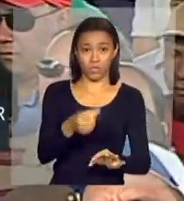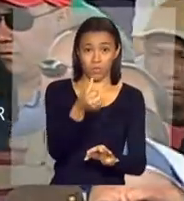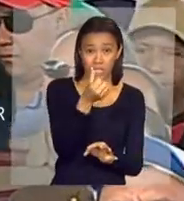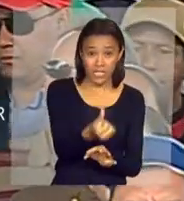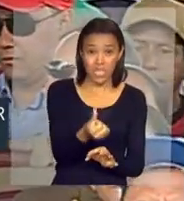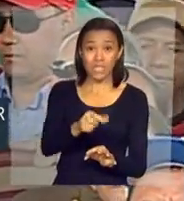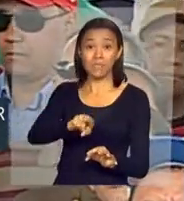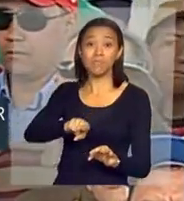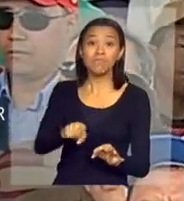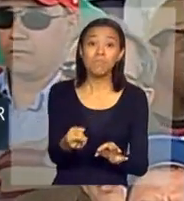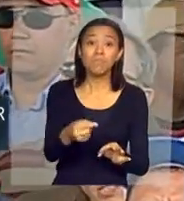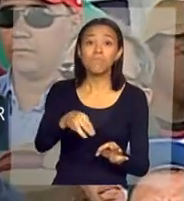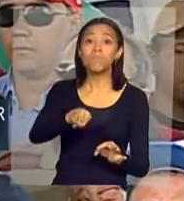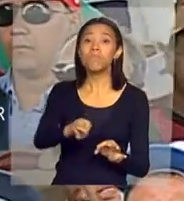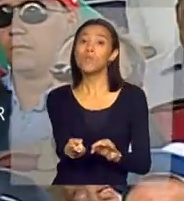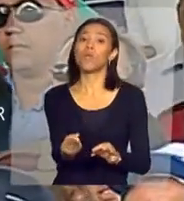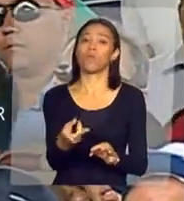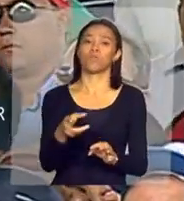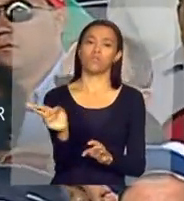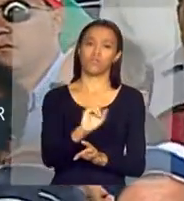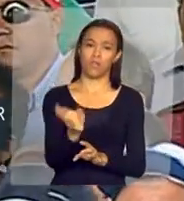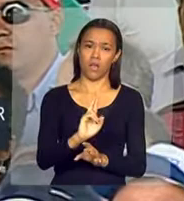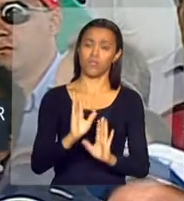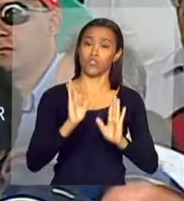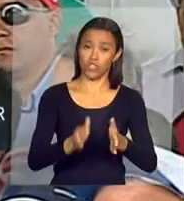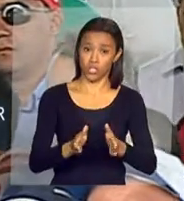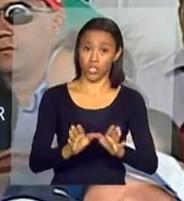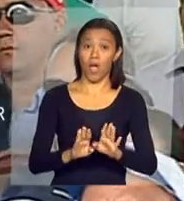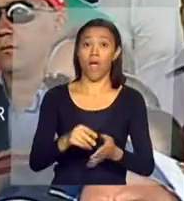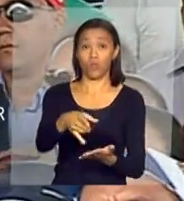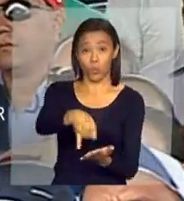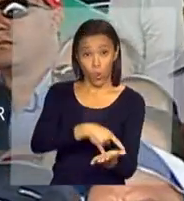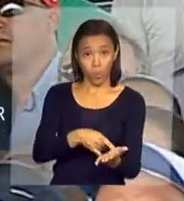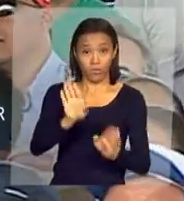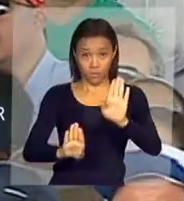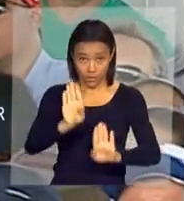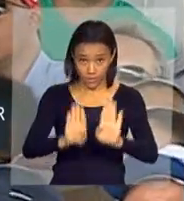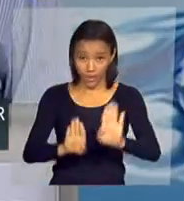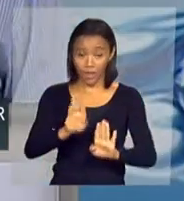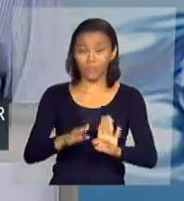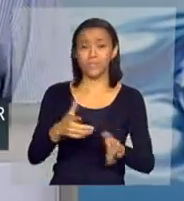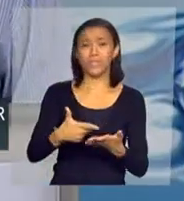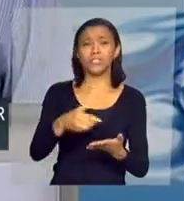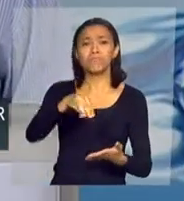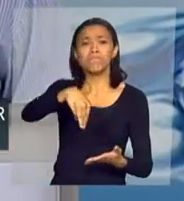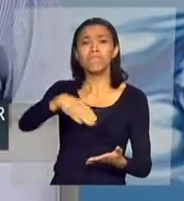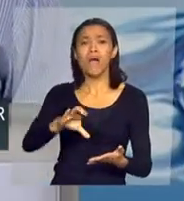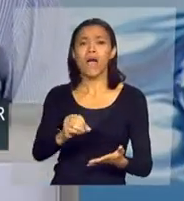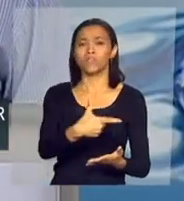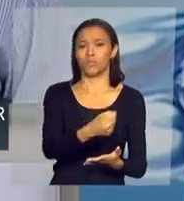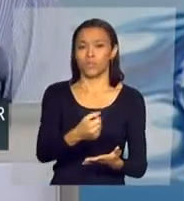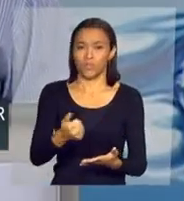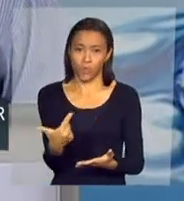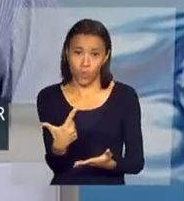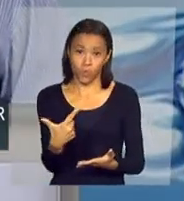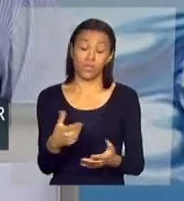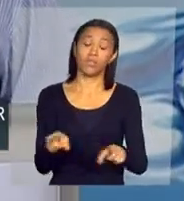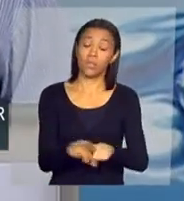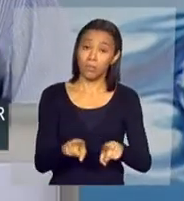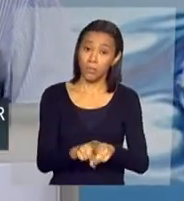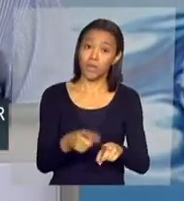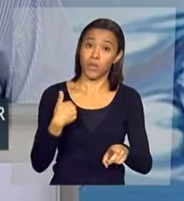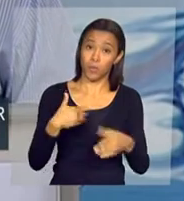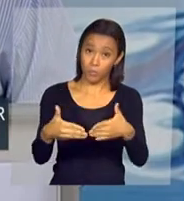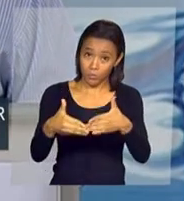reais, já licitado desde março de 2012. Razão que também me leva a pedir o empenho